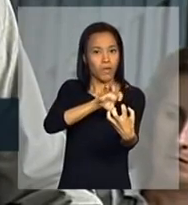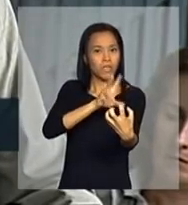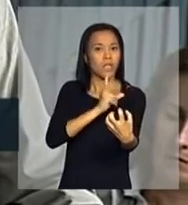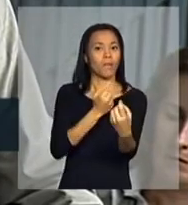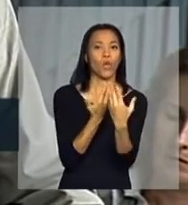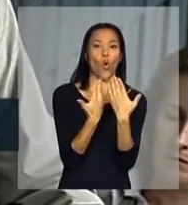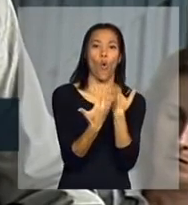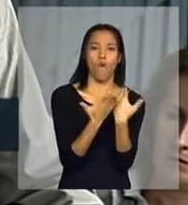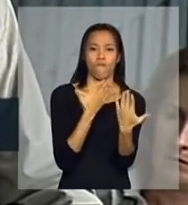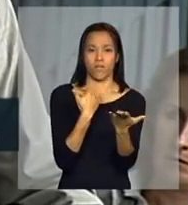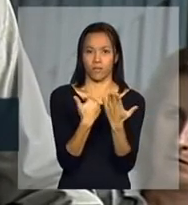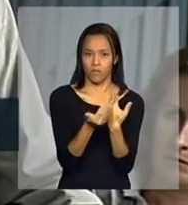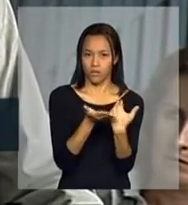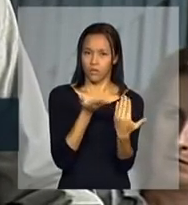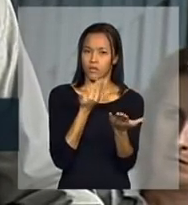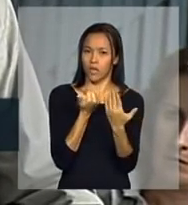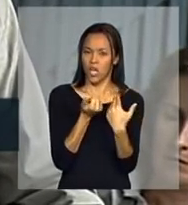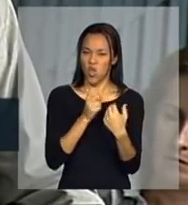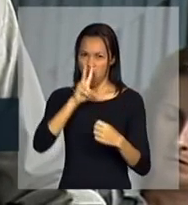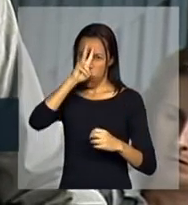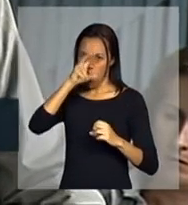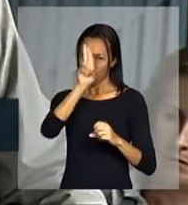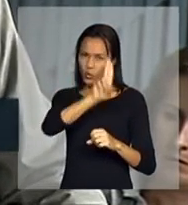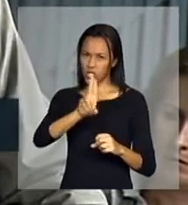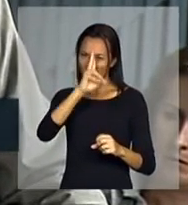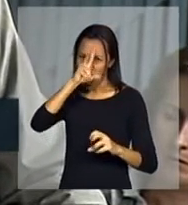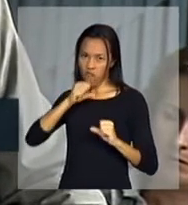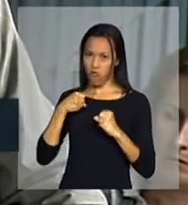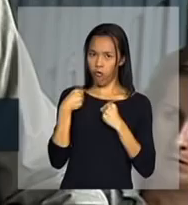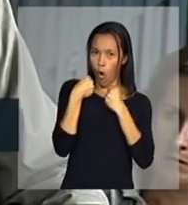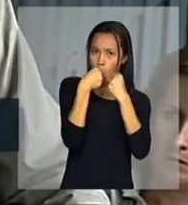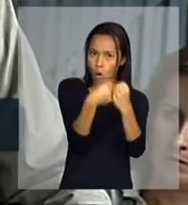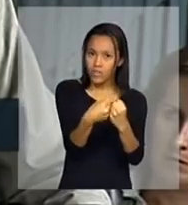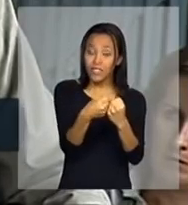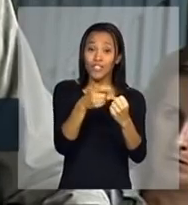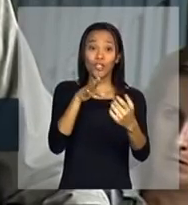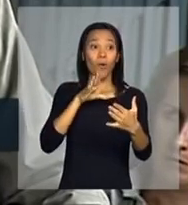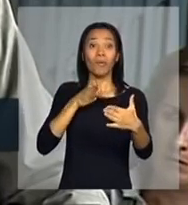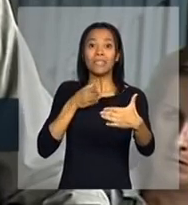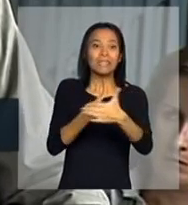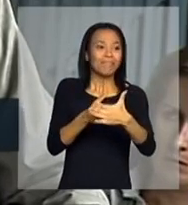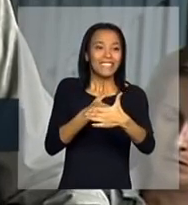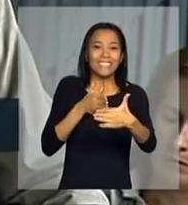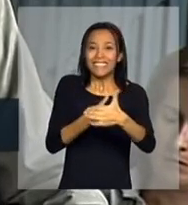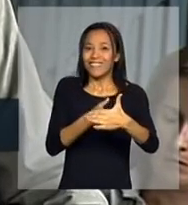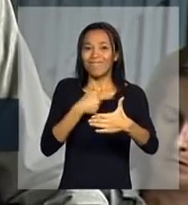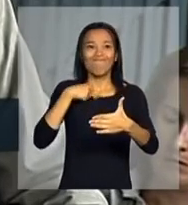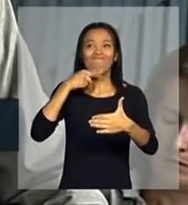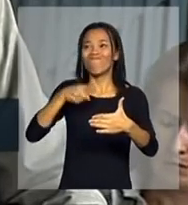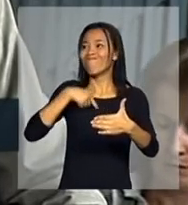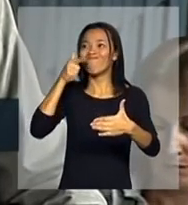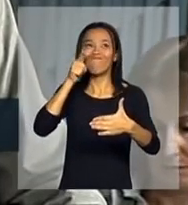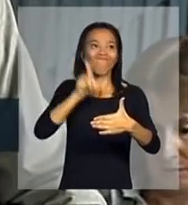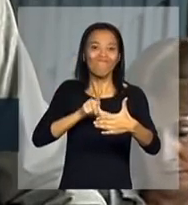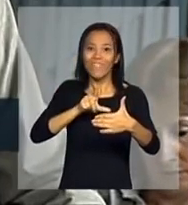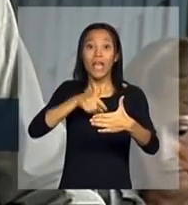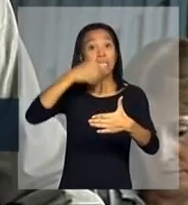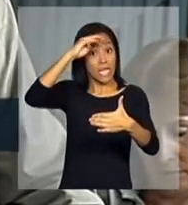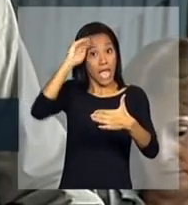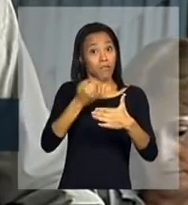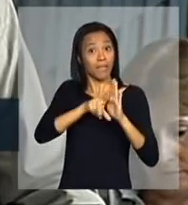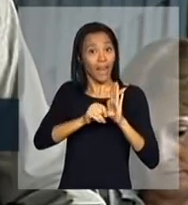diálogo, usando a força apenas no estreito limite da lei e para seu fiel cumprimento, e